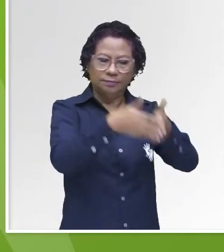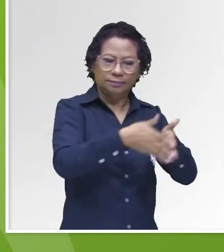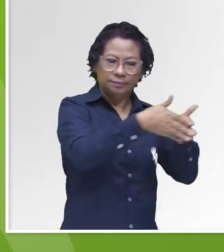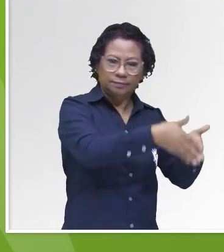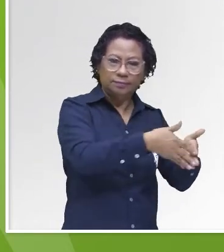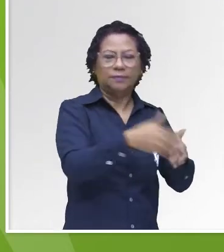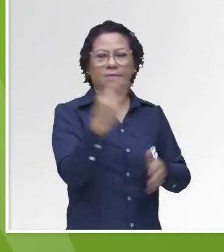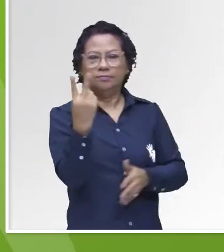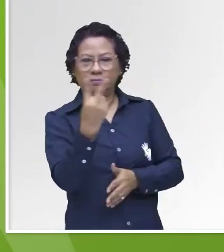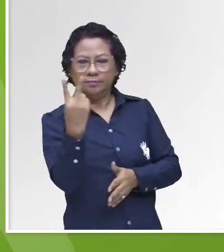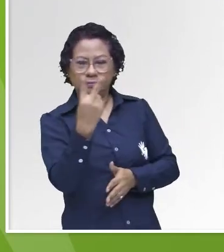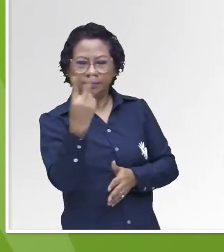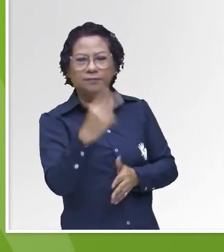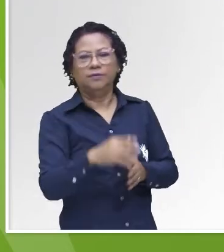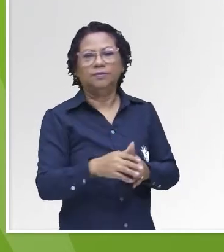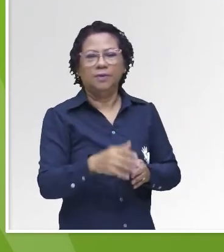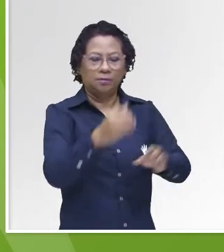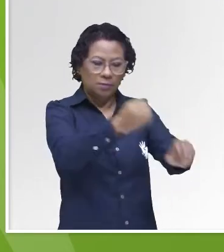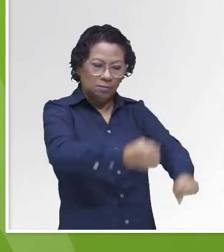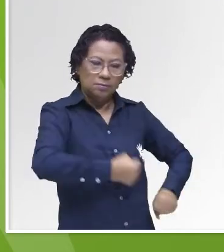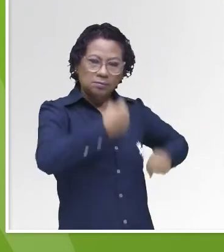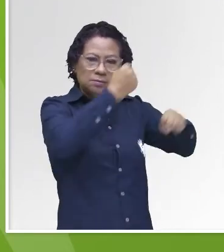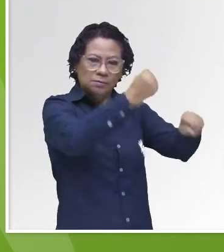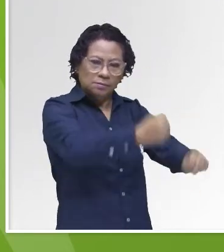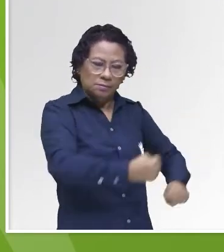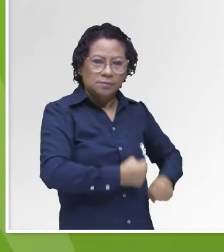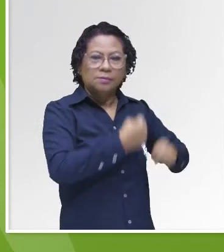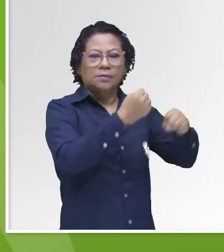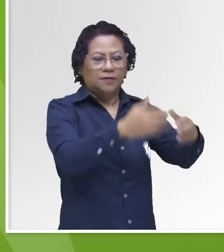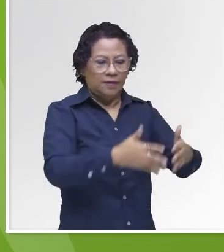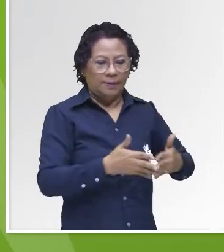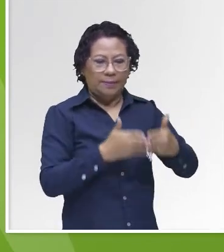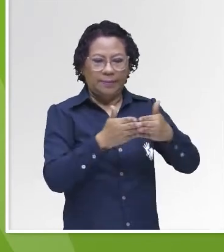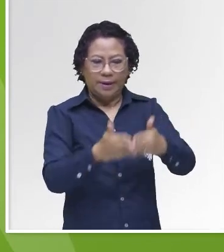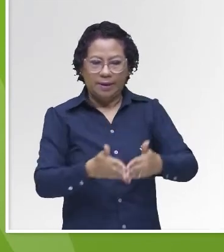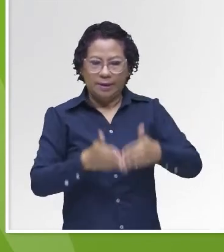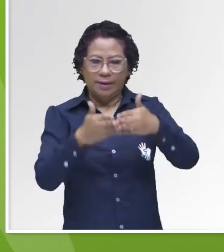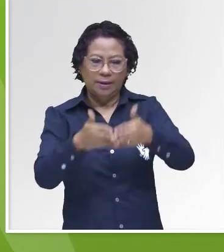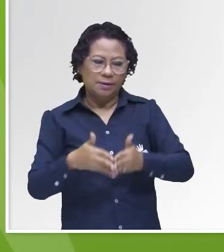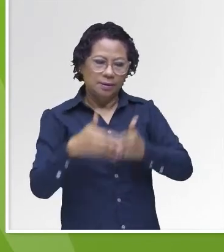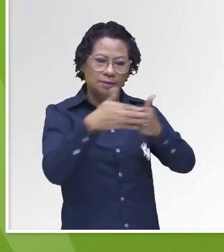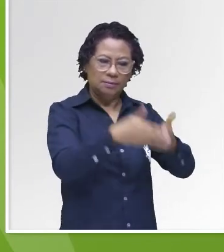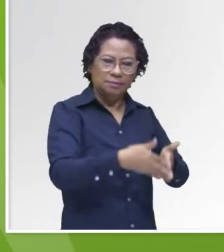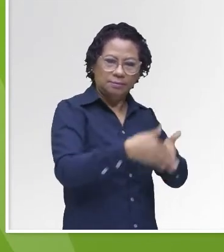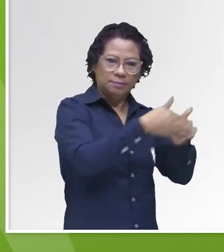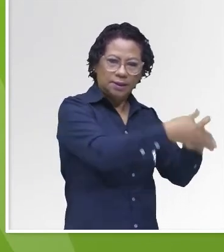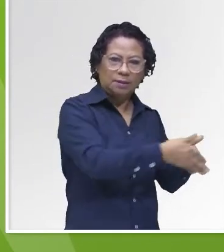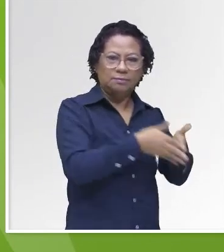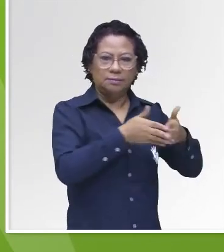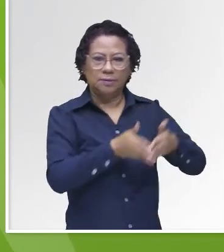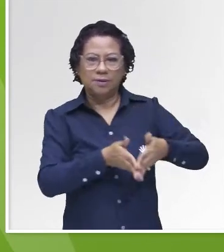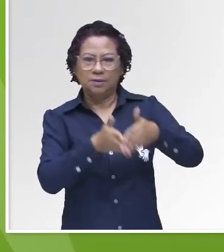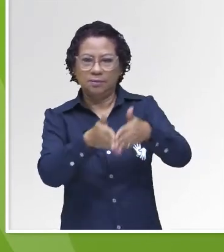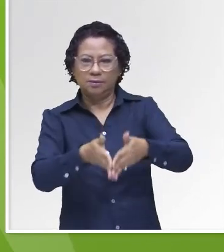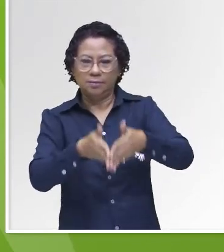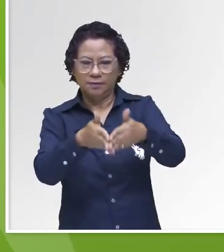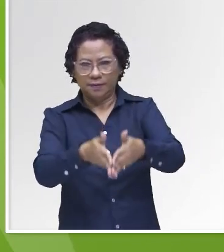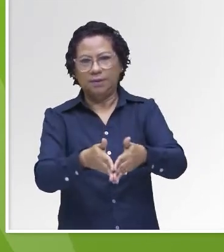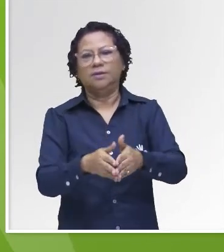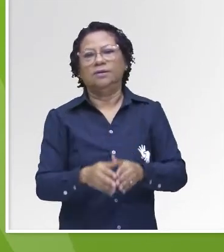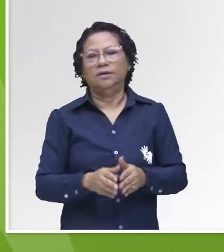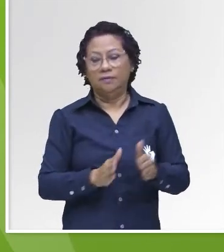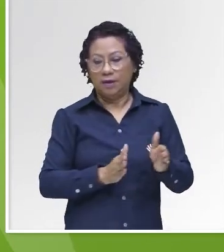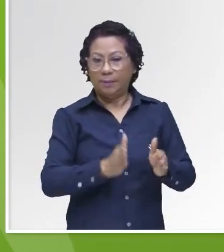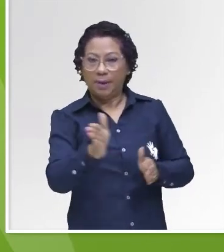aqui conforme a nossa figura. Um pouco para frente e um pouco para cima. Um pouco para frente, um pouco para